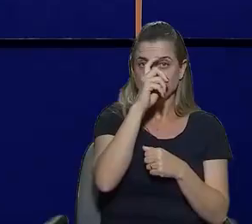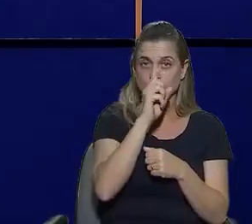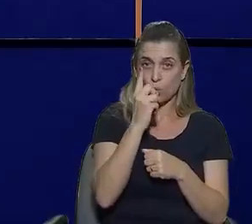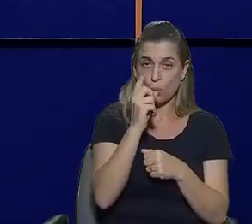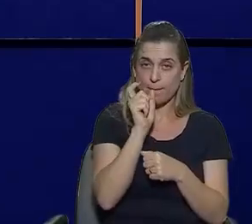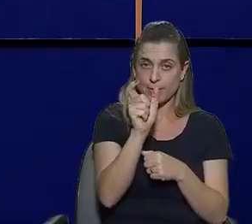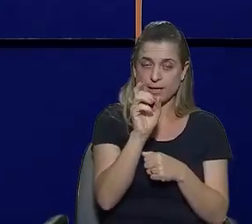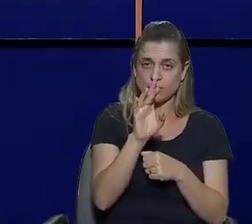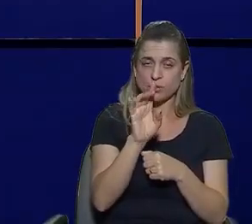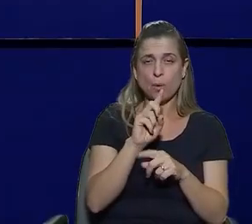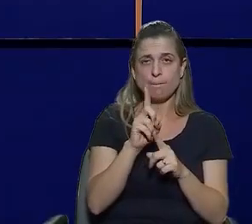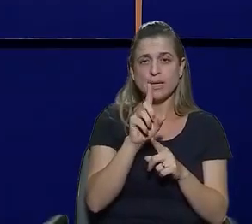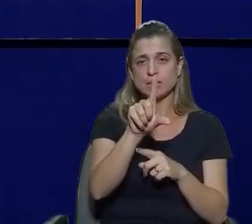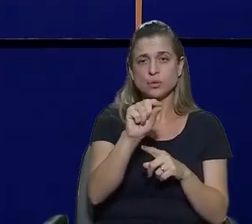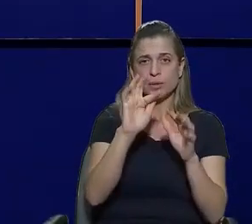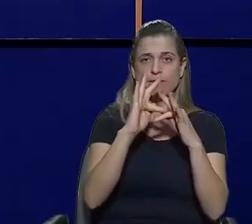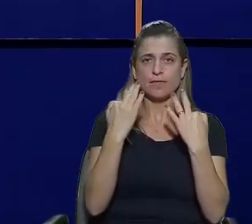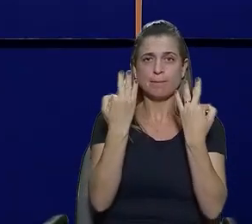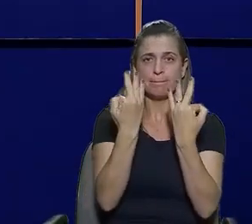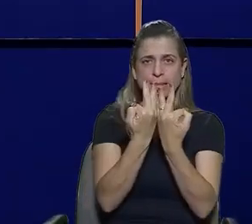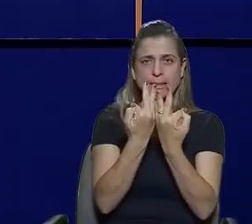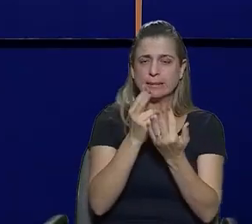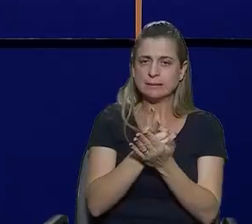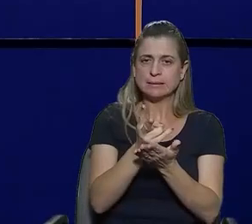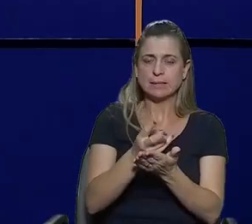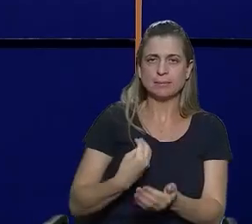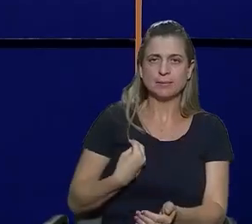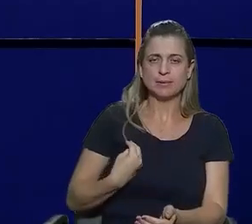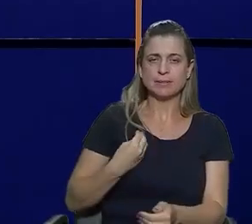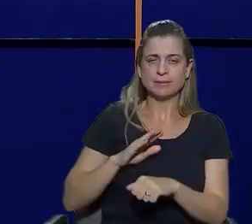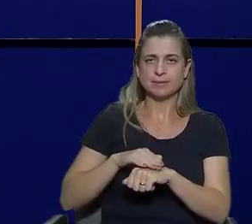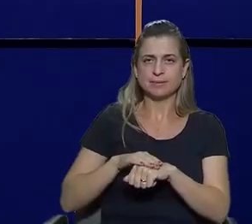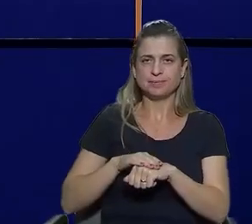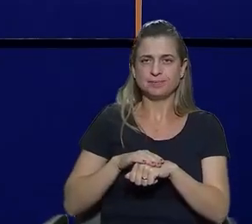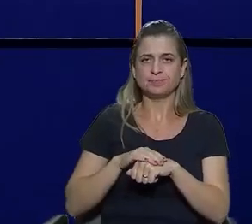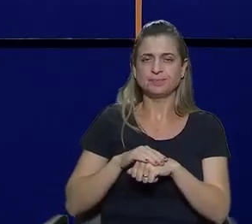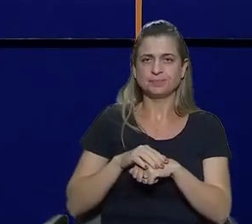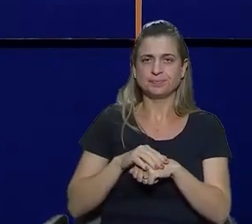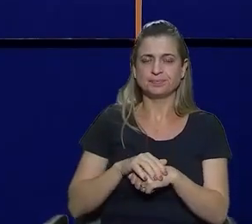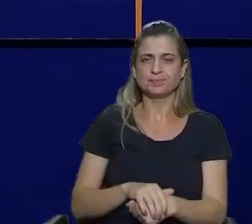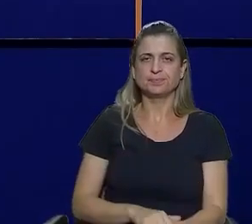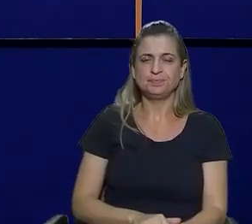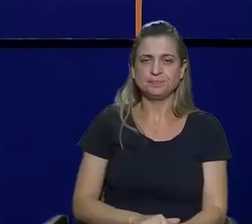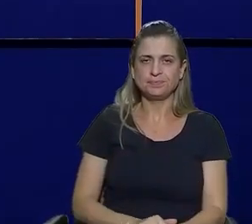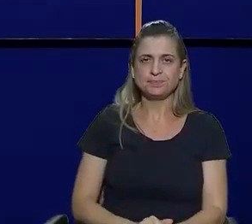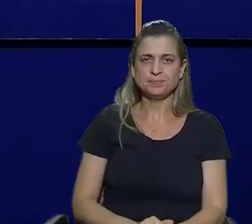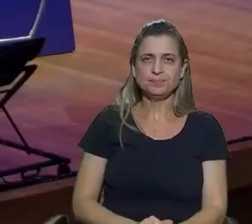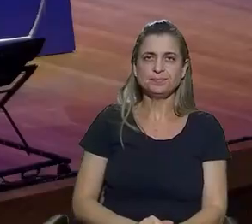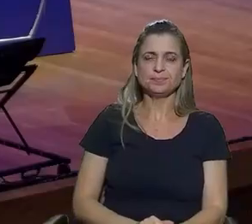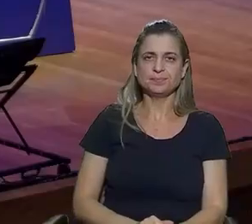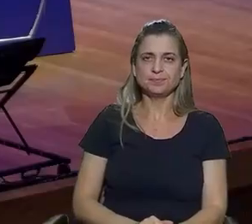Mas eu diria família. Acho que família é muito presente na minha obra. E você, Jefferson?